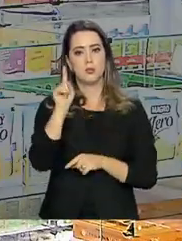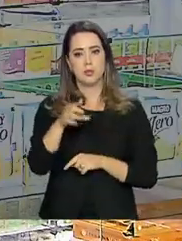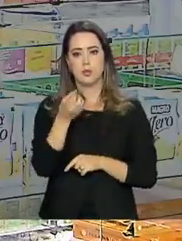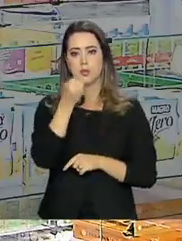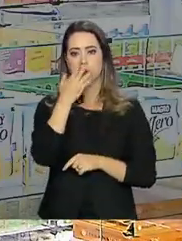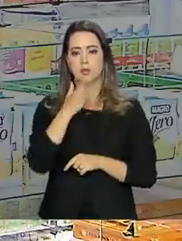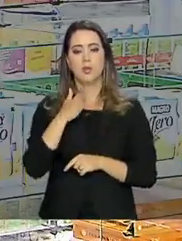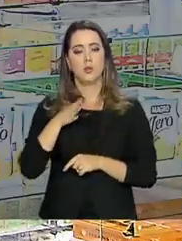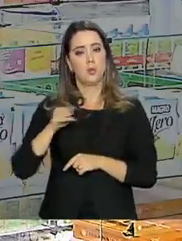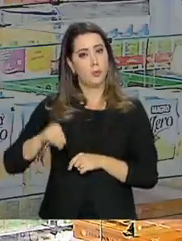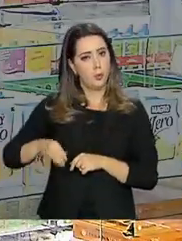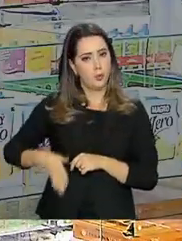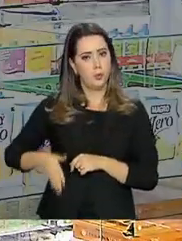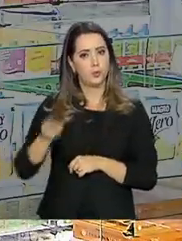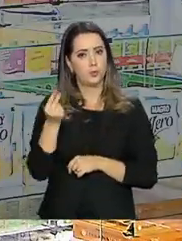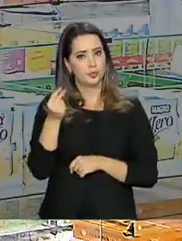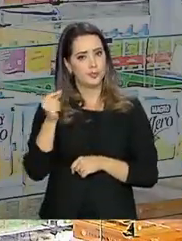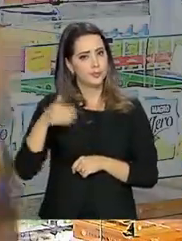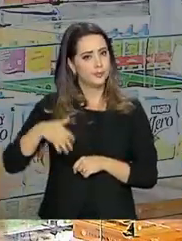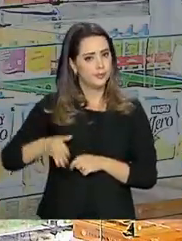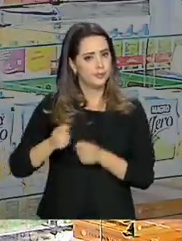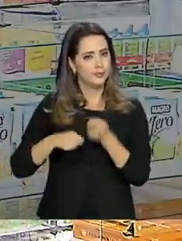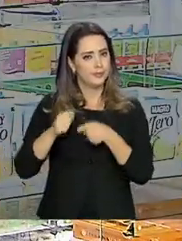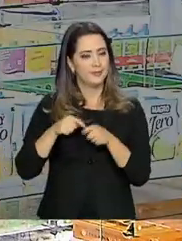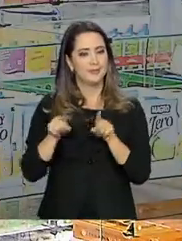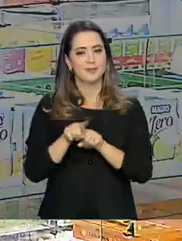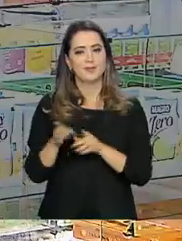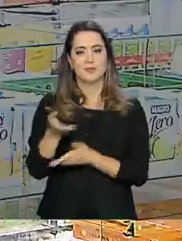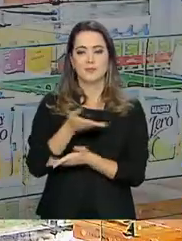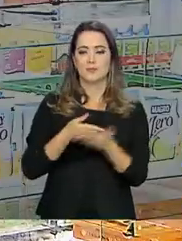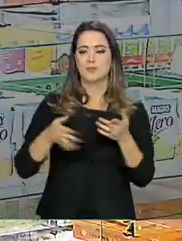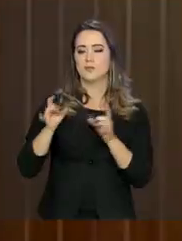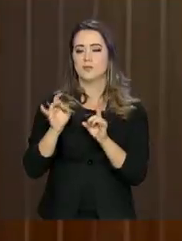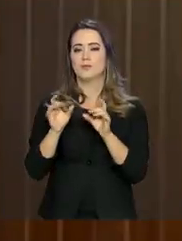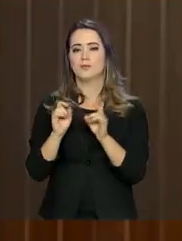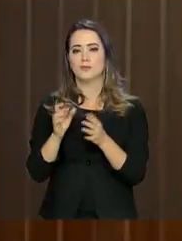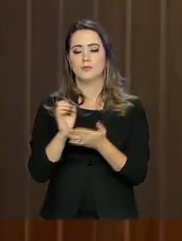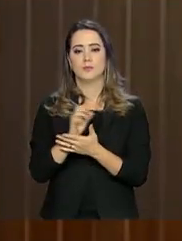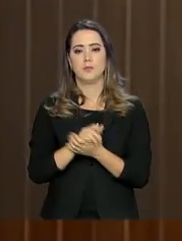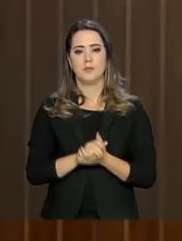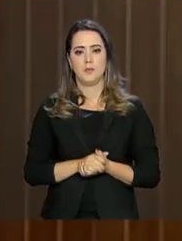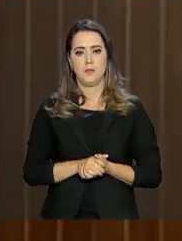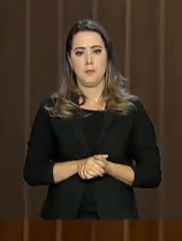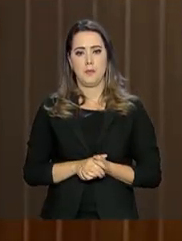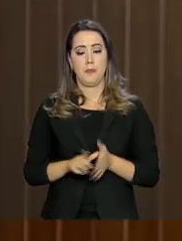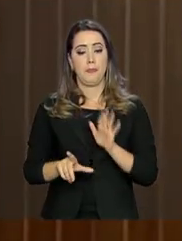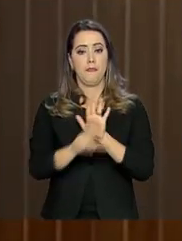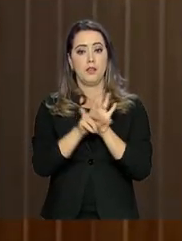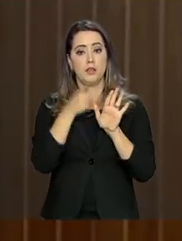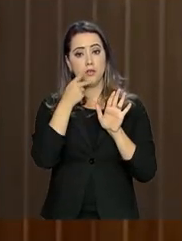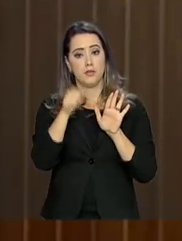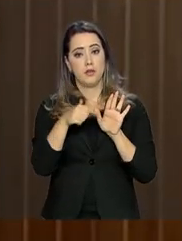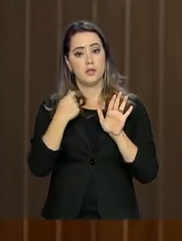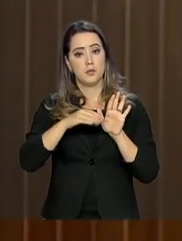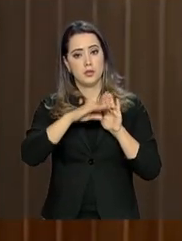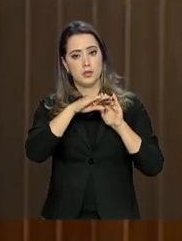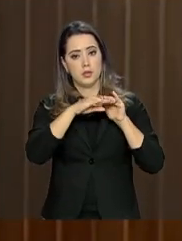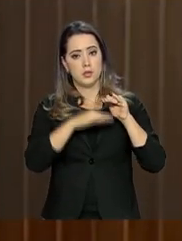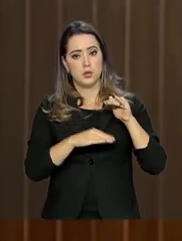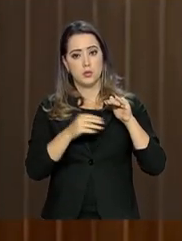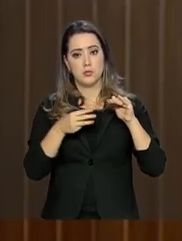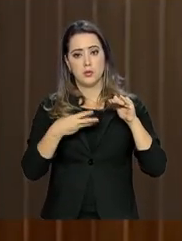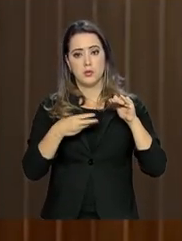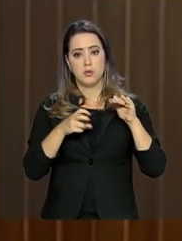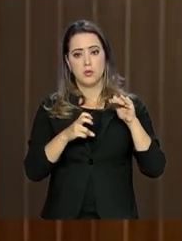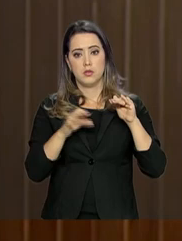saúde do bolso além disso promovem a competitividade a lei diz que o genérico tem que reduzir em 35% quando entra